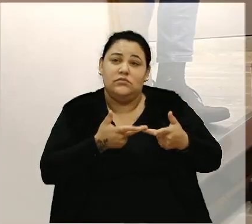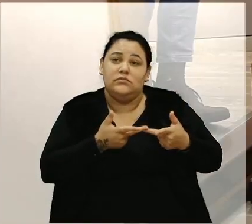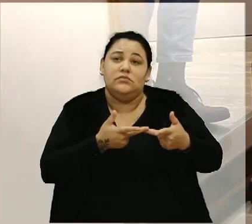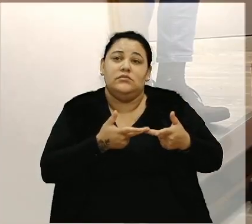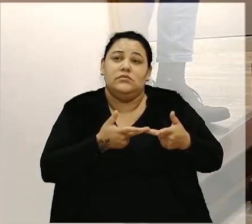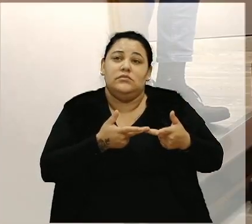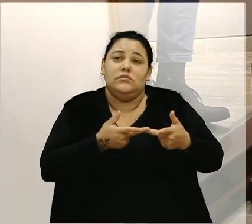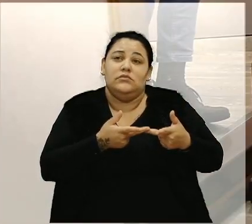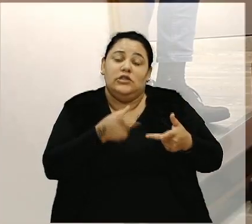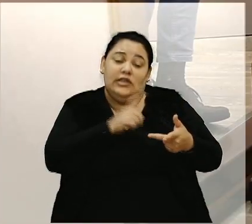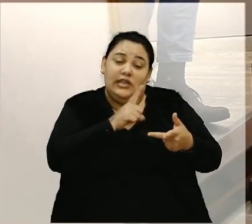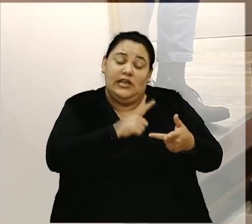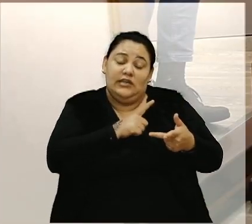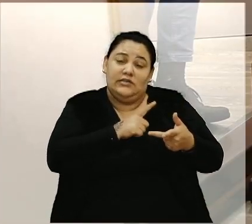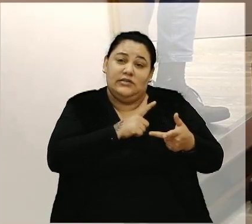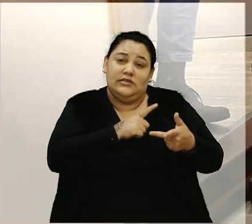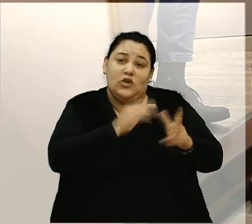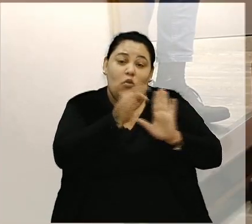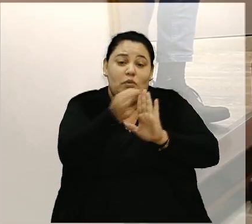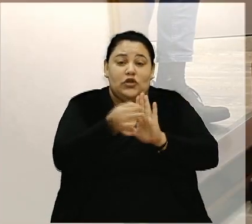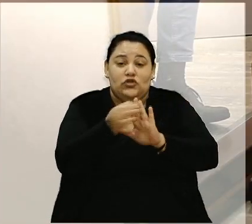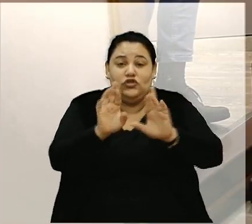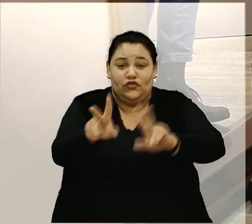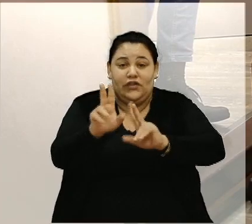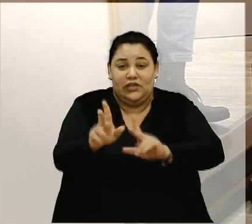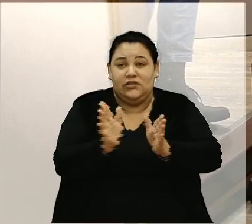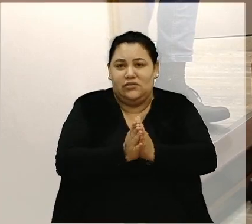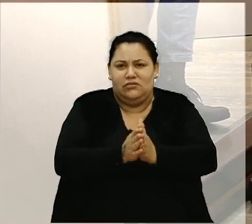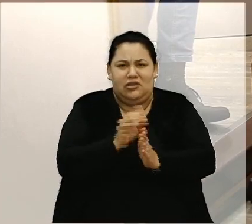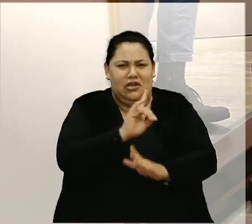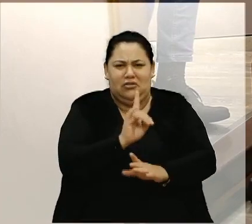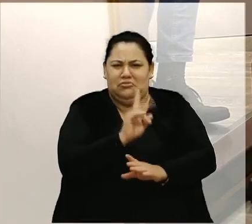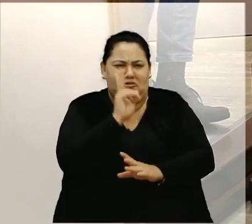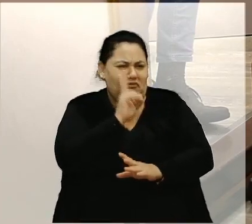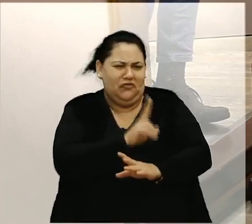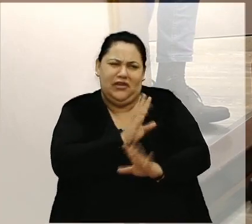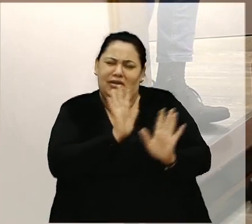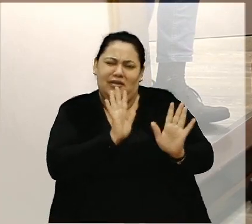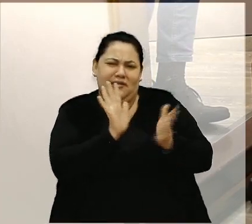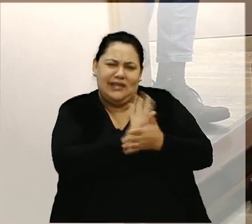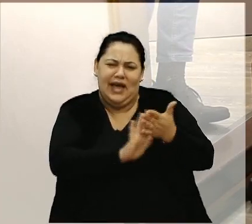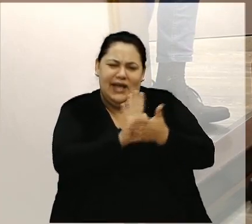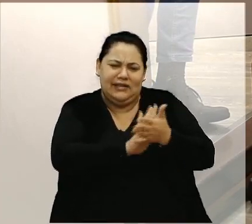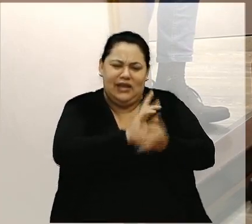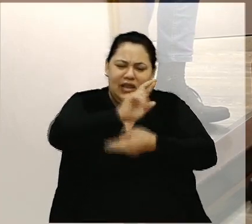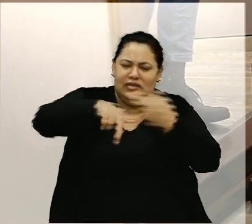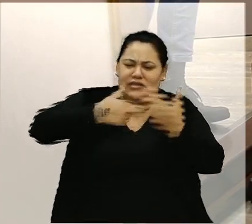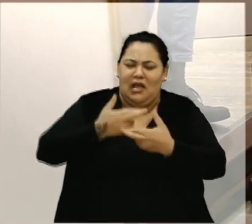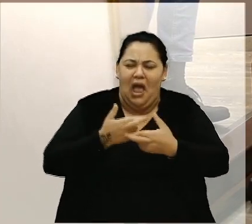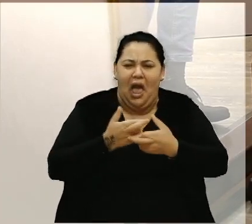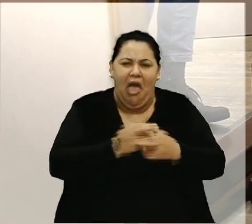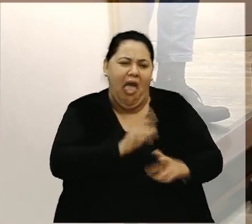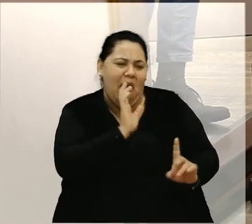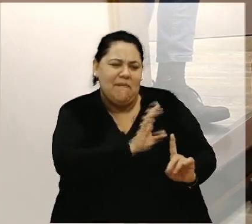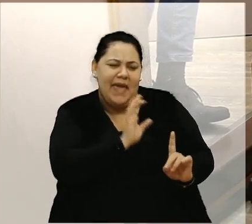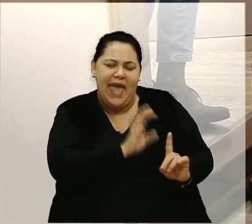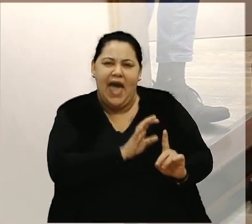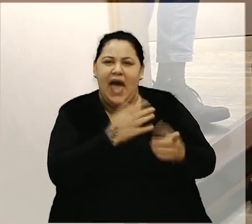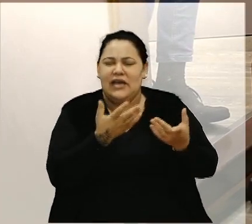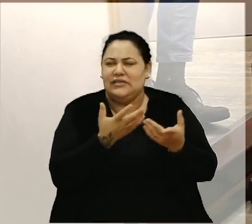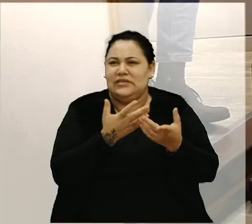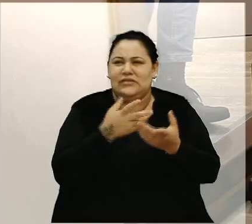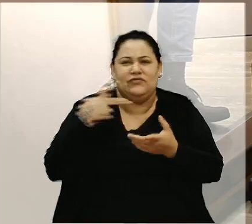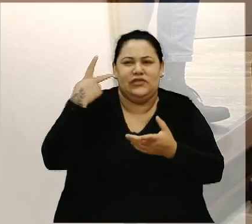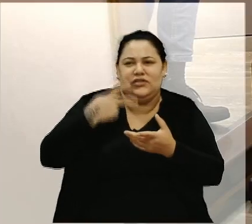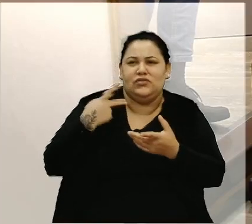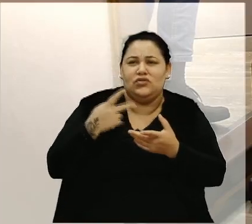o contraponto. Hoje eu não vi nenhuma tentativa aqui de se calar vereador ou de ameaça, simplesmente foi um contraponto